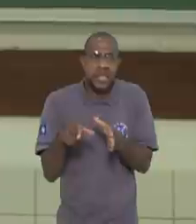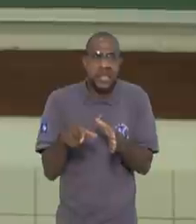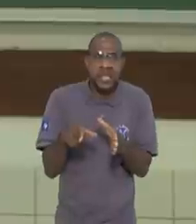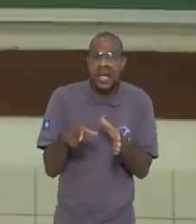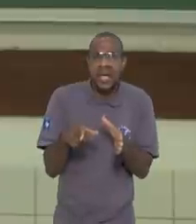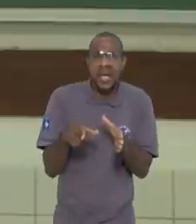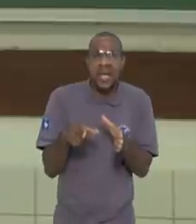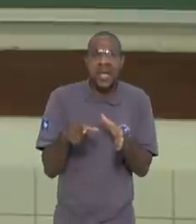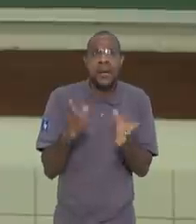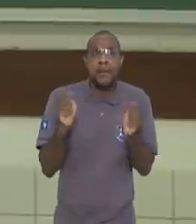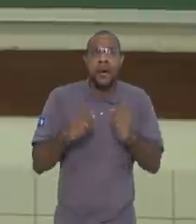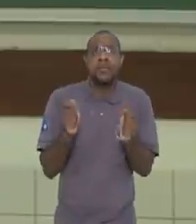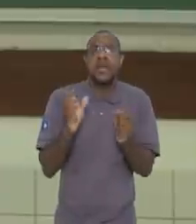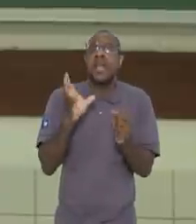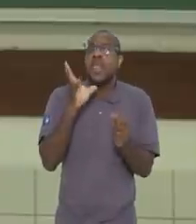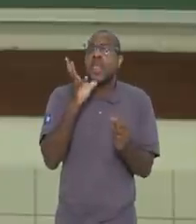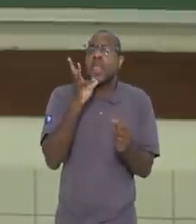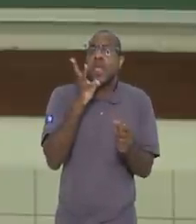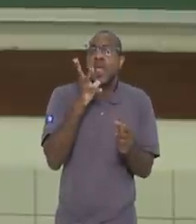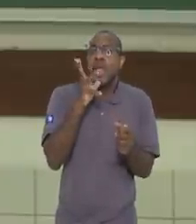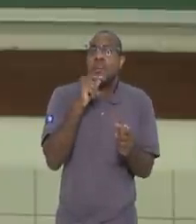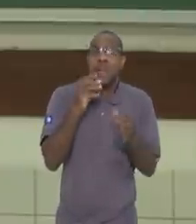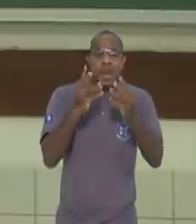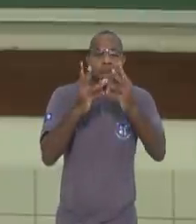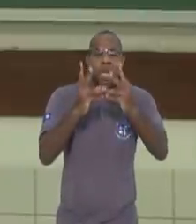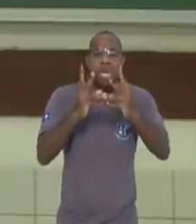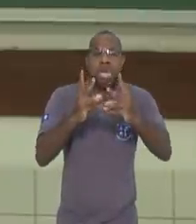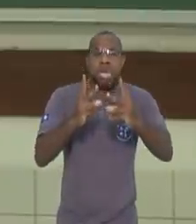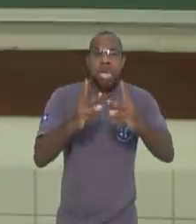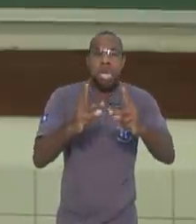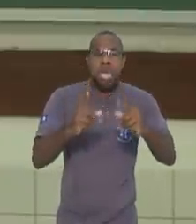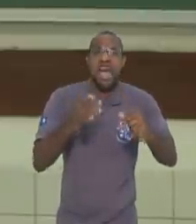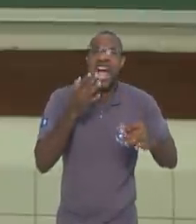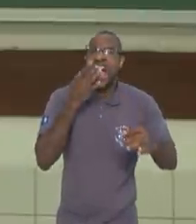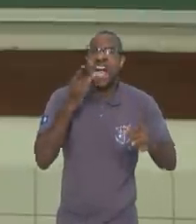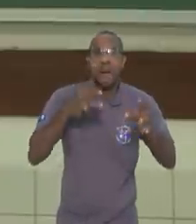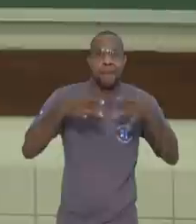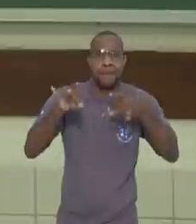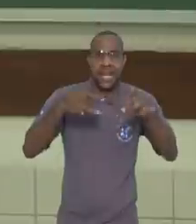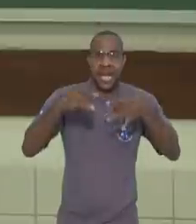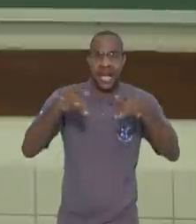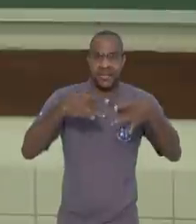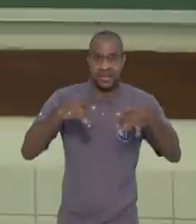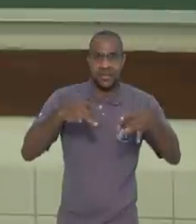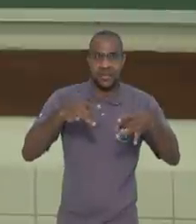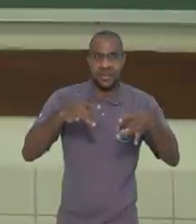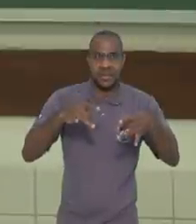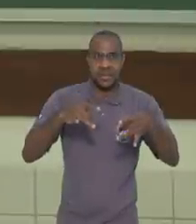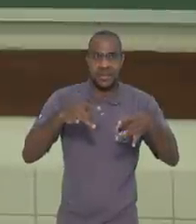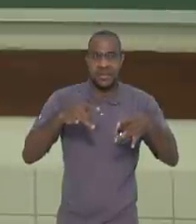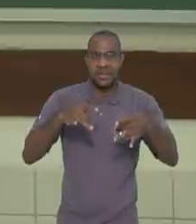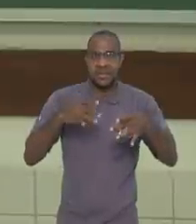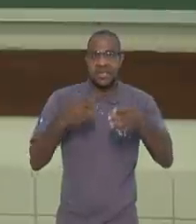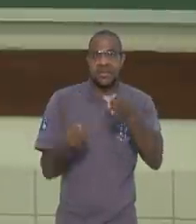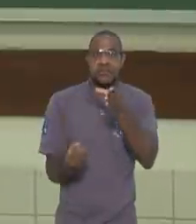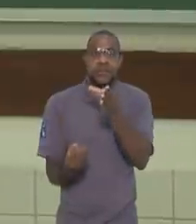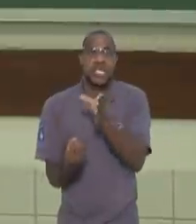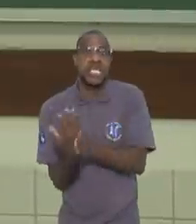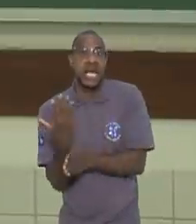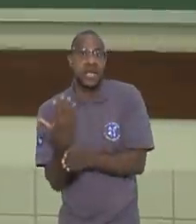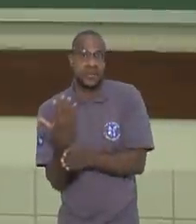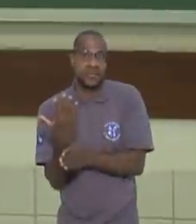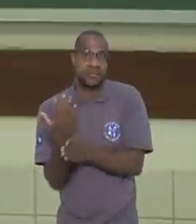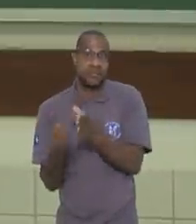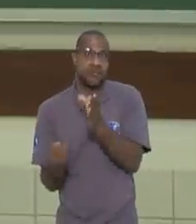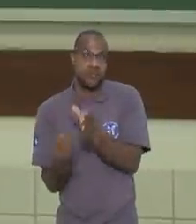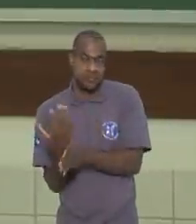mais aqui. Veja só, eles conseguiram reduzir muito o tempo de degradação desse componente no ecossistema, que pra gente é muito importante, gente. A quantidade